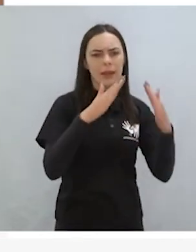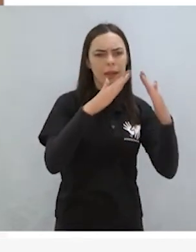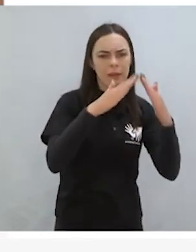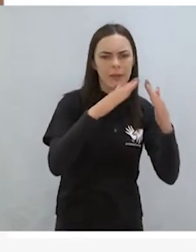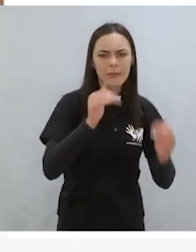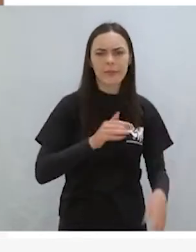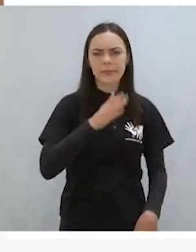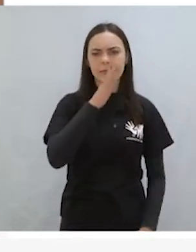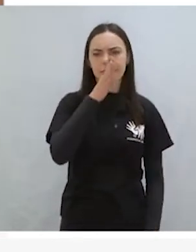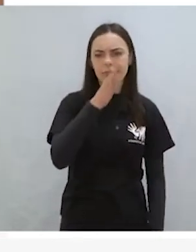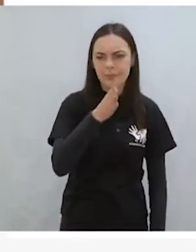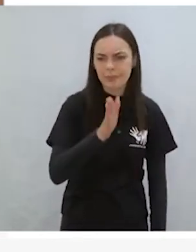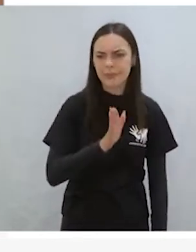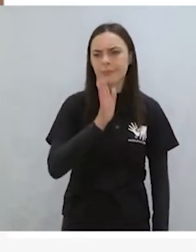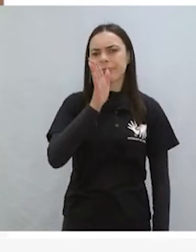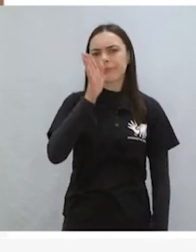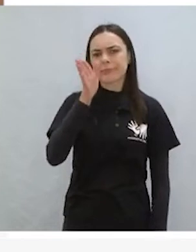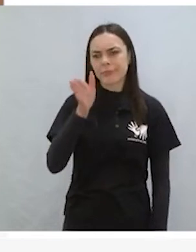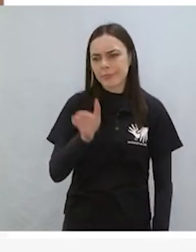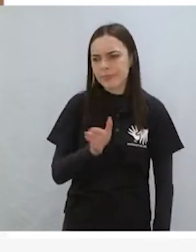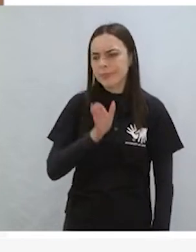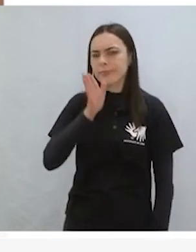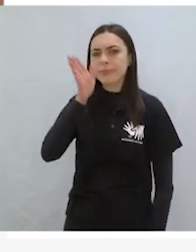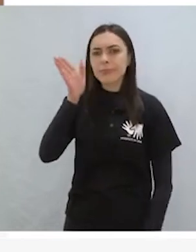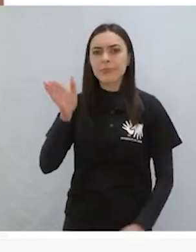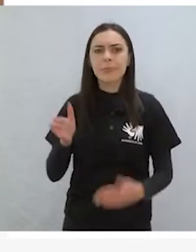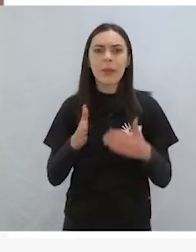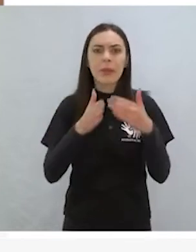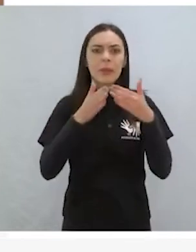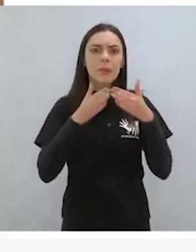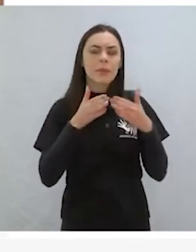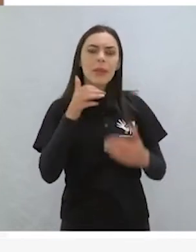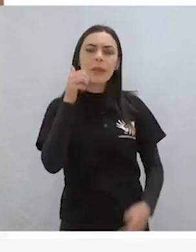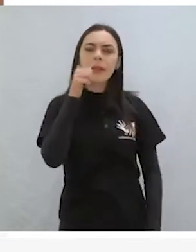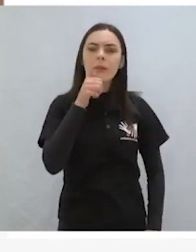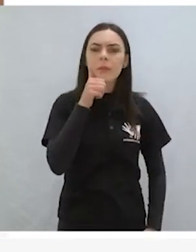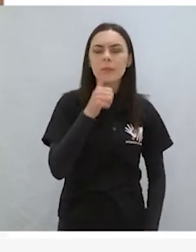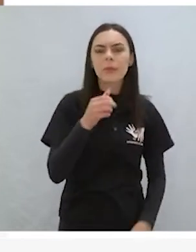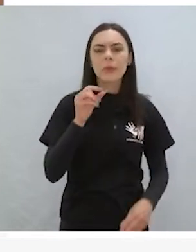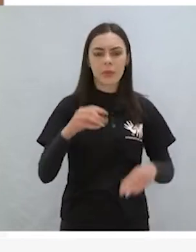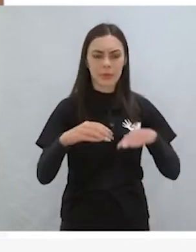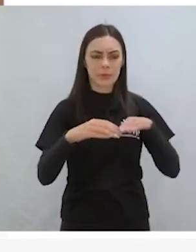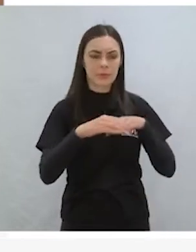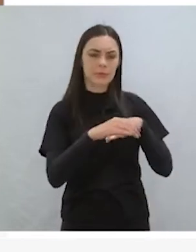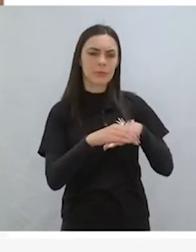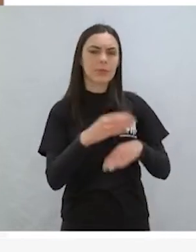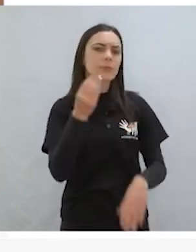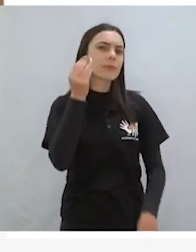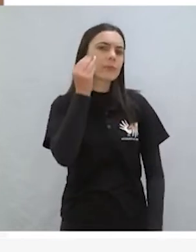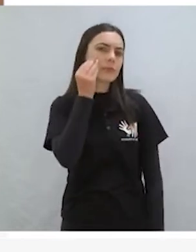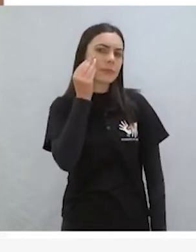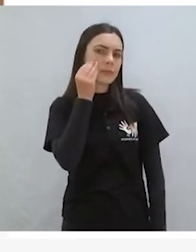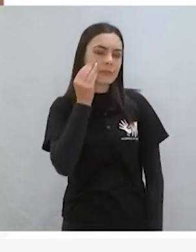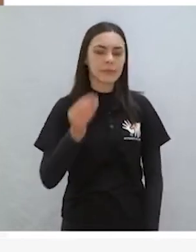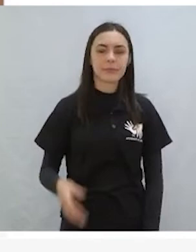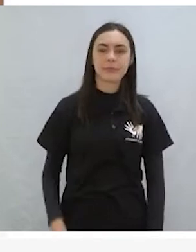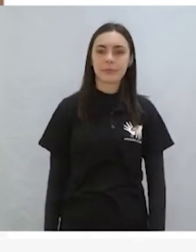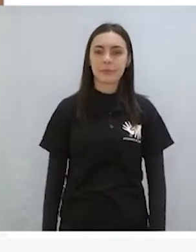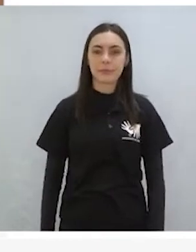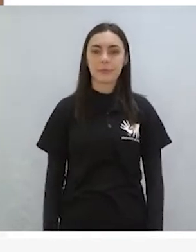de casa em casa, pedindo que as moças da cidade experimentassem o